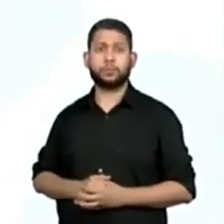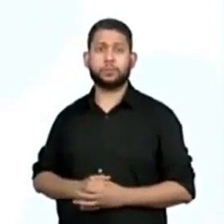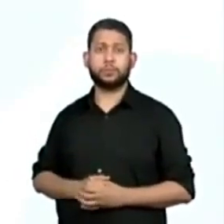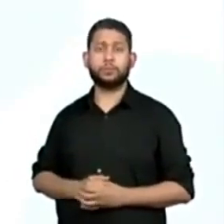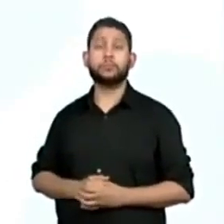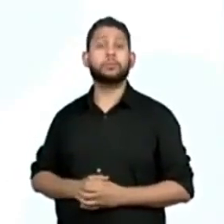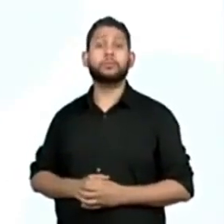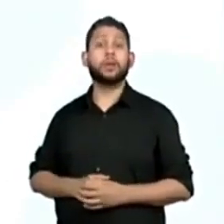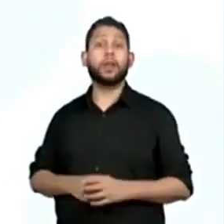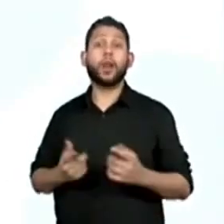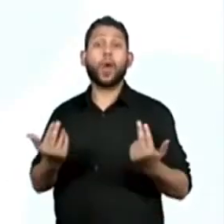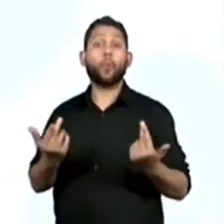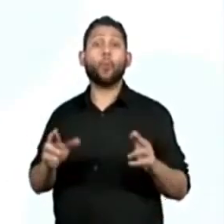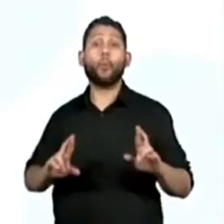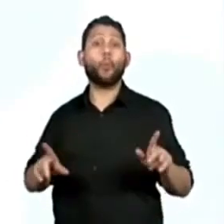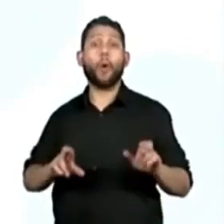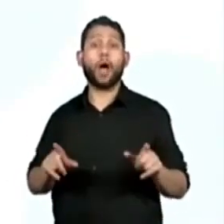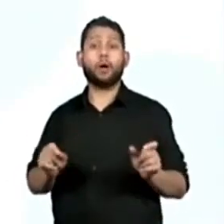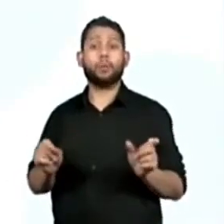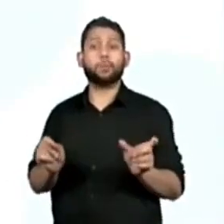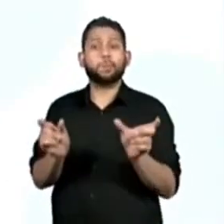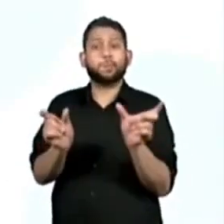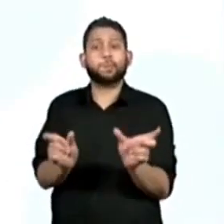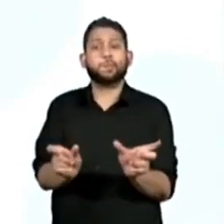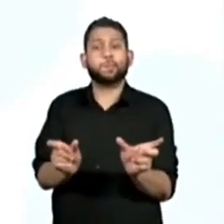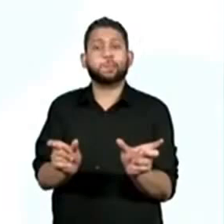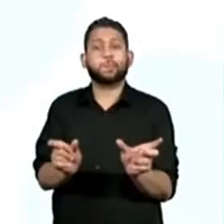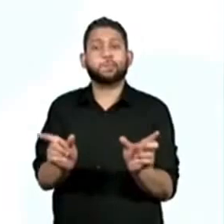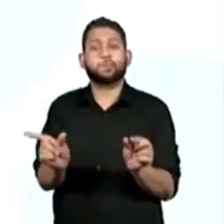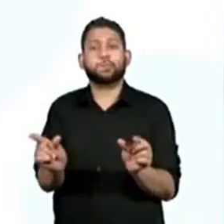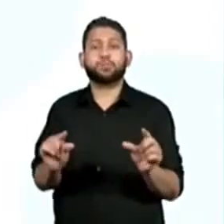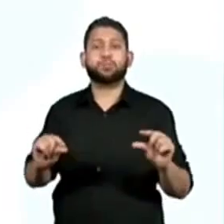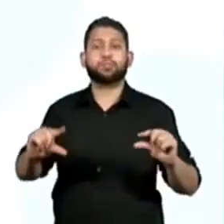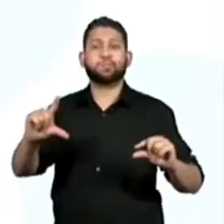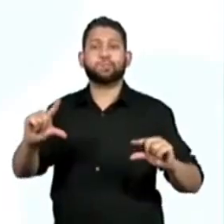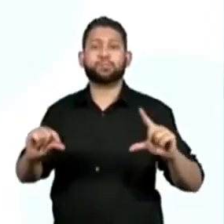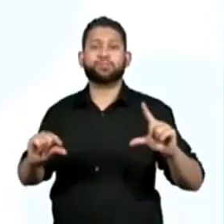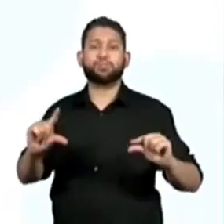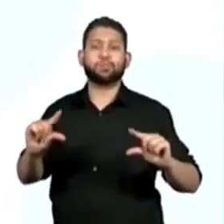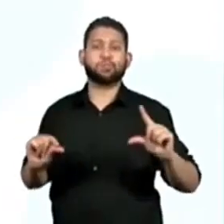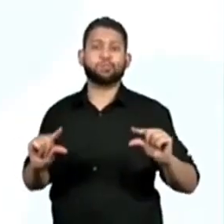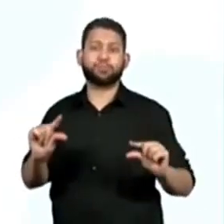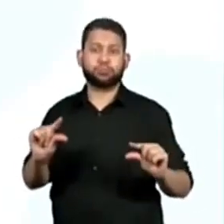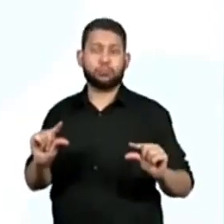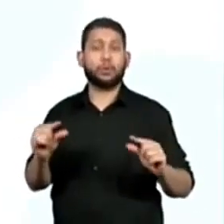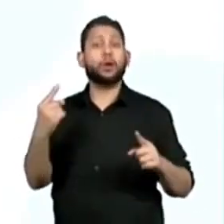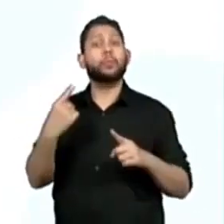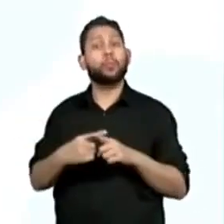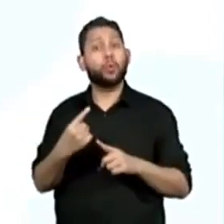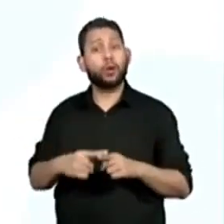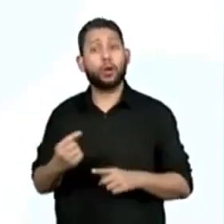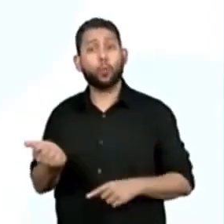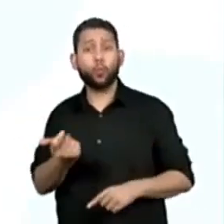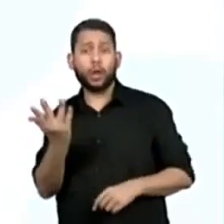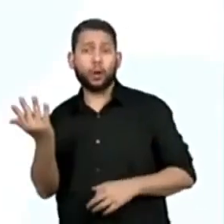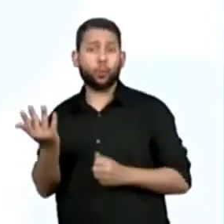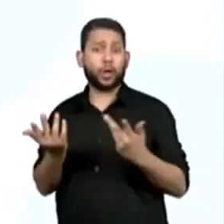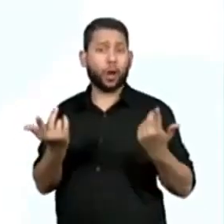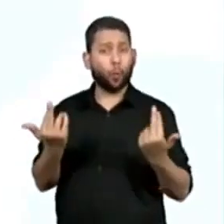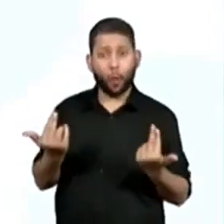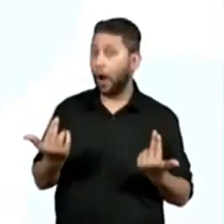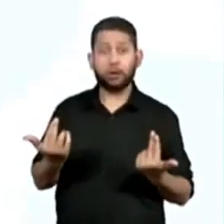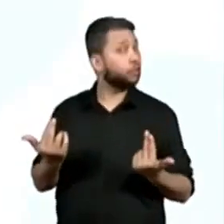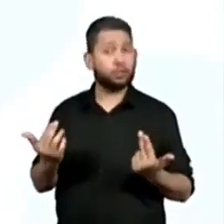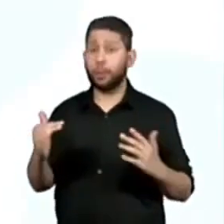é desigual é porque desigual porque Cada um recebe uma quantia